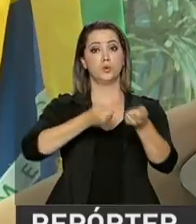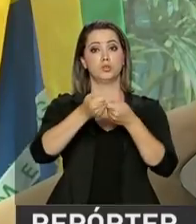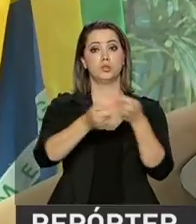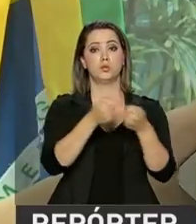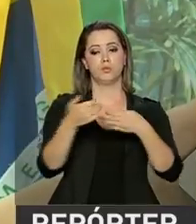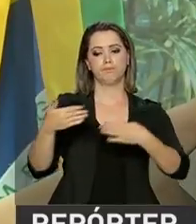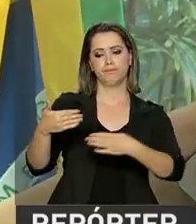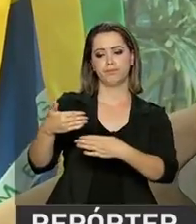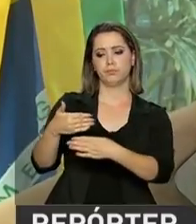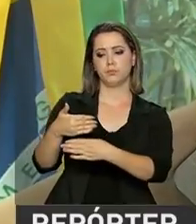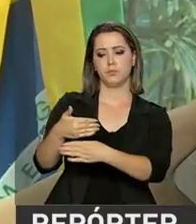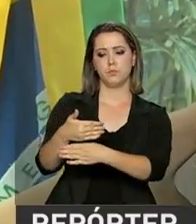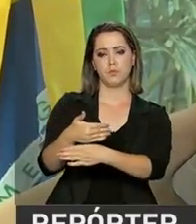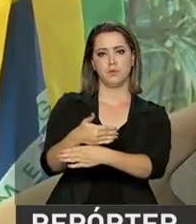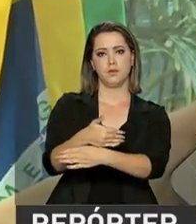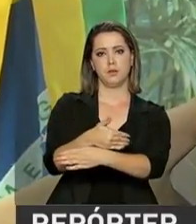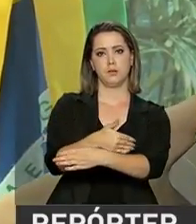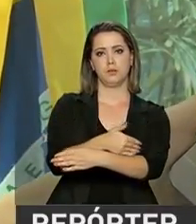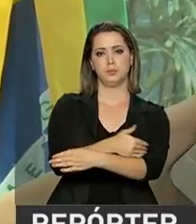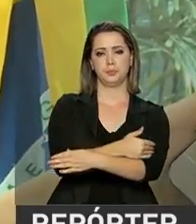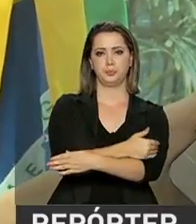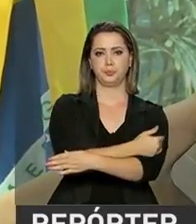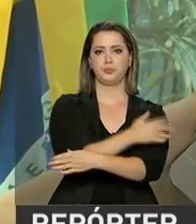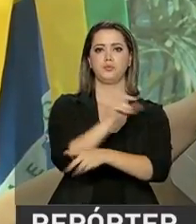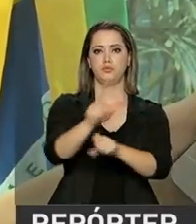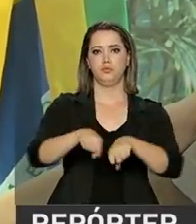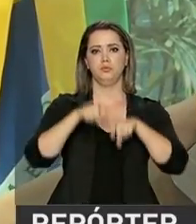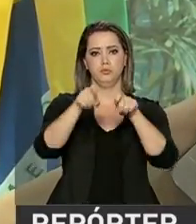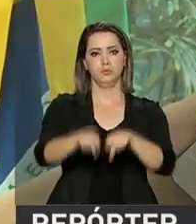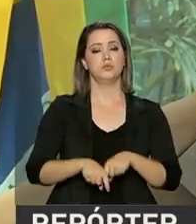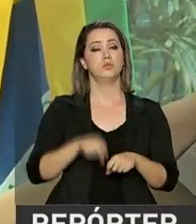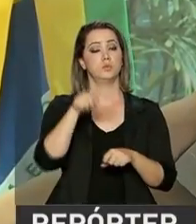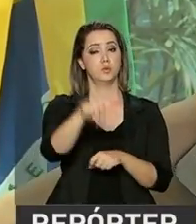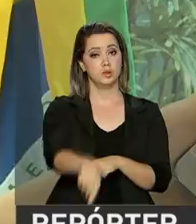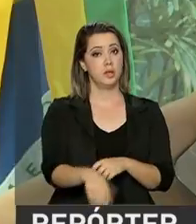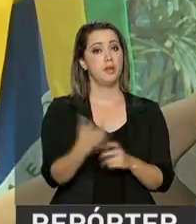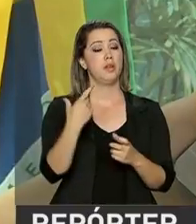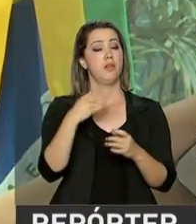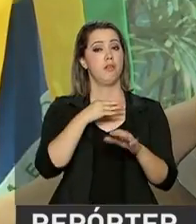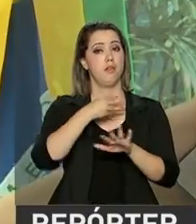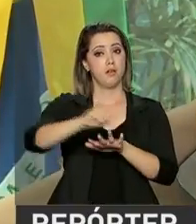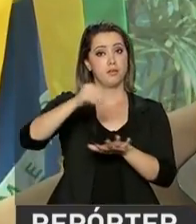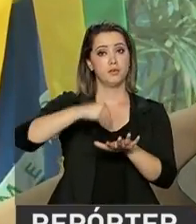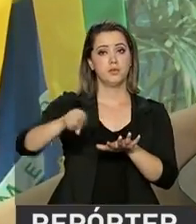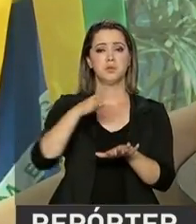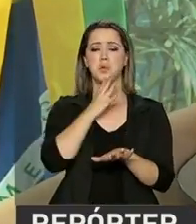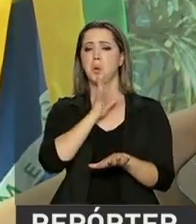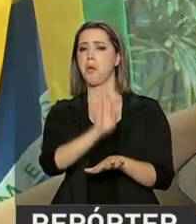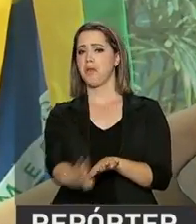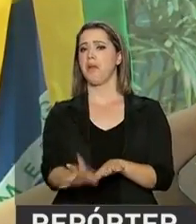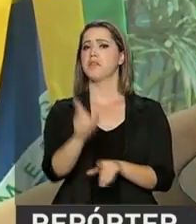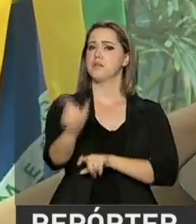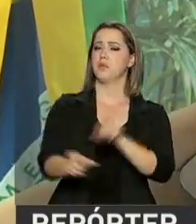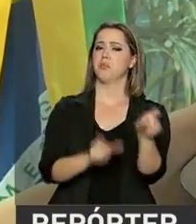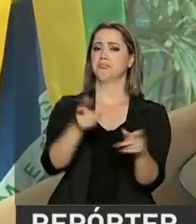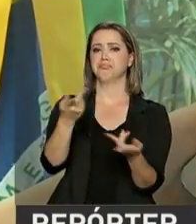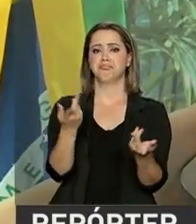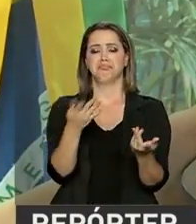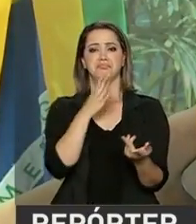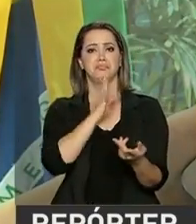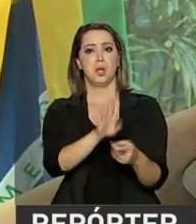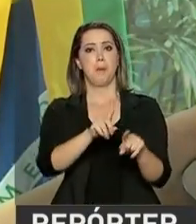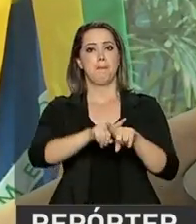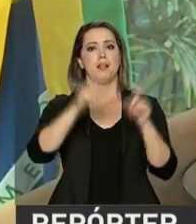Fronteira da progressão da fronteira agrícola isso é um grande centro de informações eh desconhecido de muitos mas que gera uma